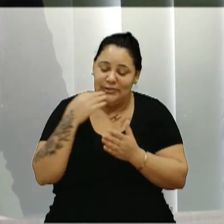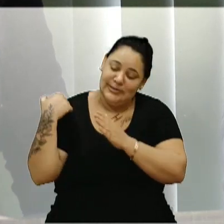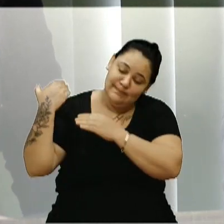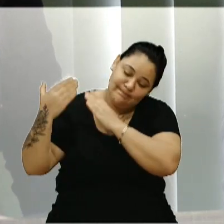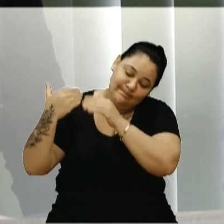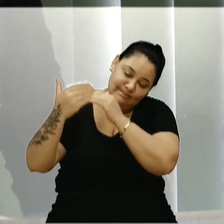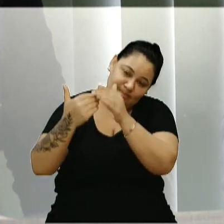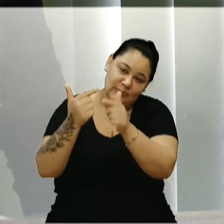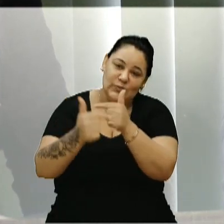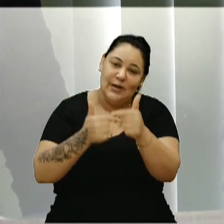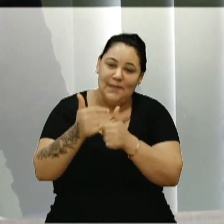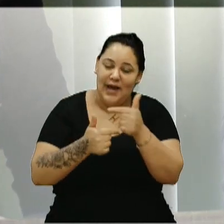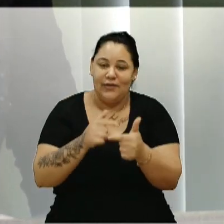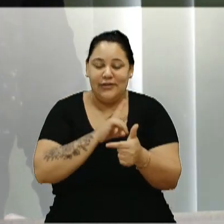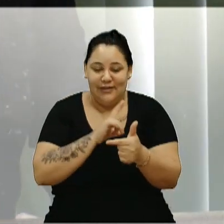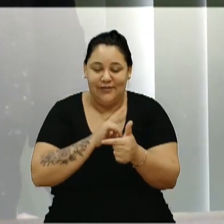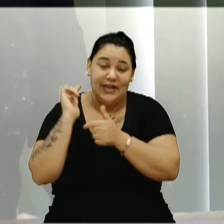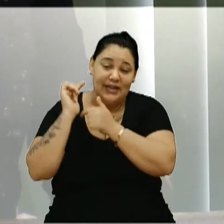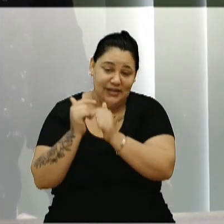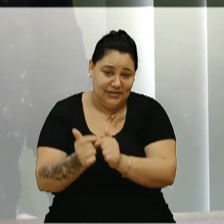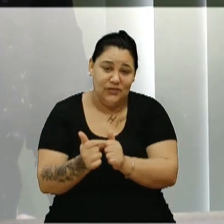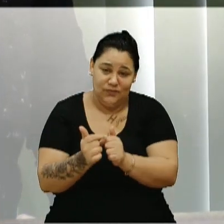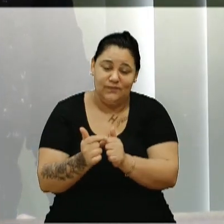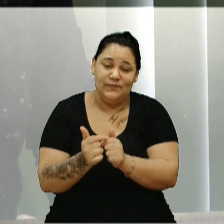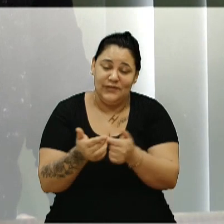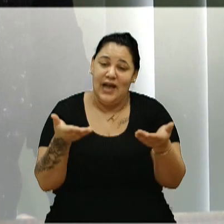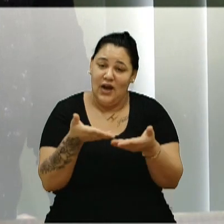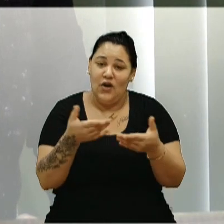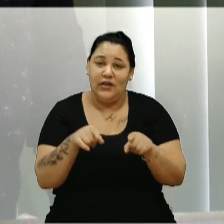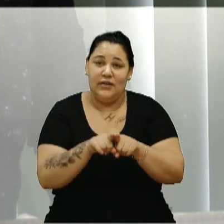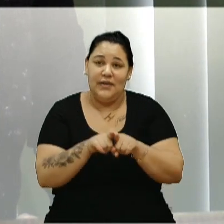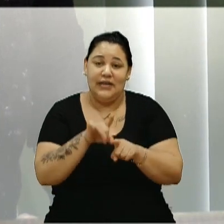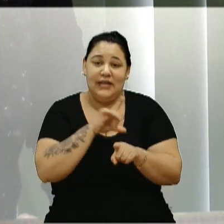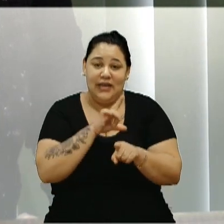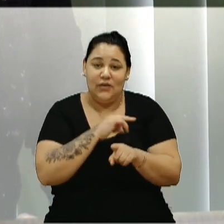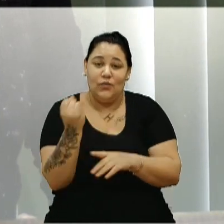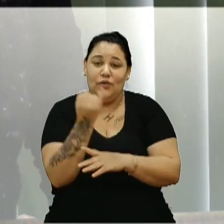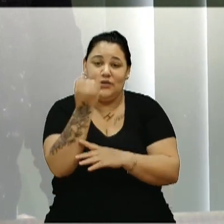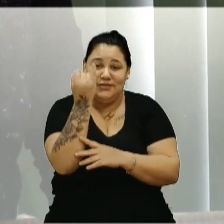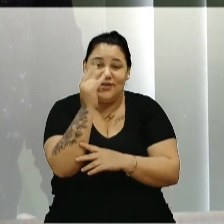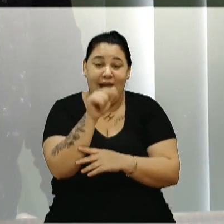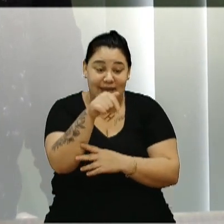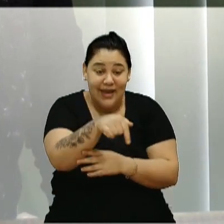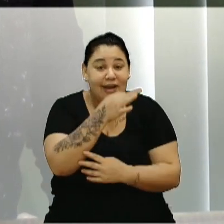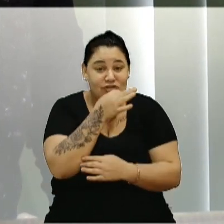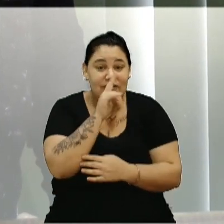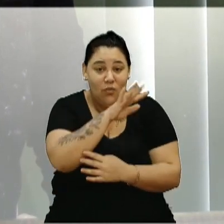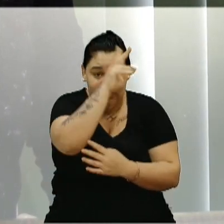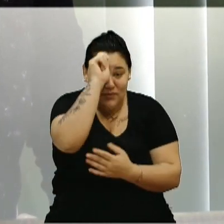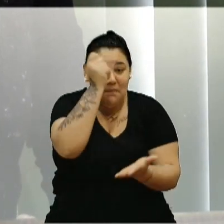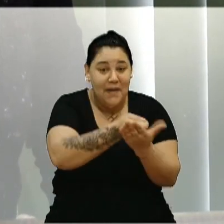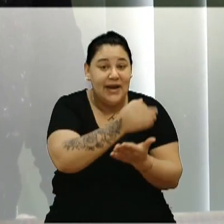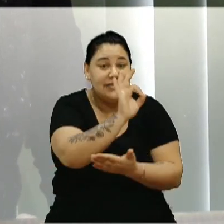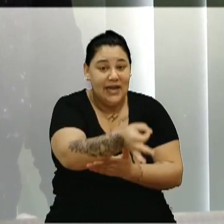sua história e da sua tradição, de honrar os compromissos, de ser um município que paga correto, que paga em dia, e que